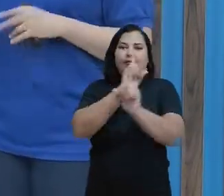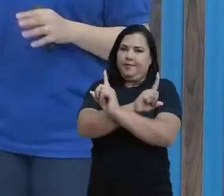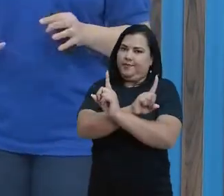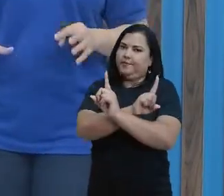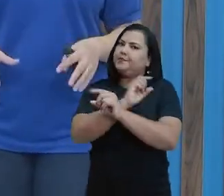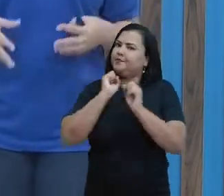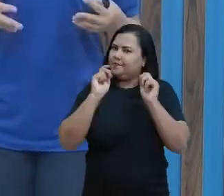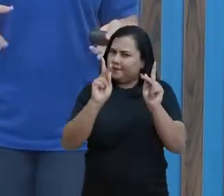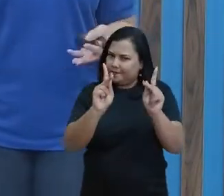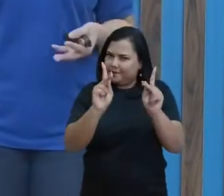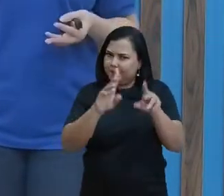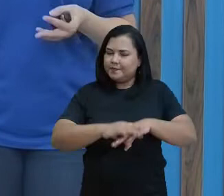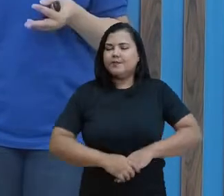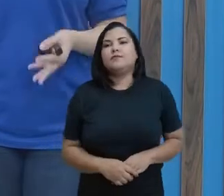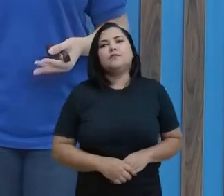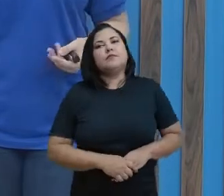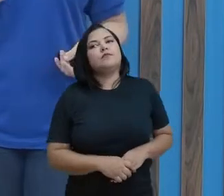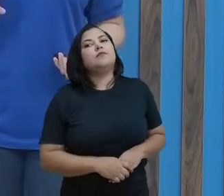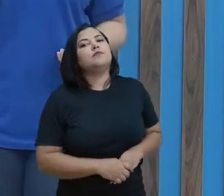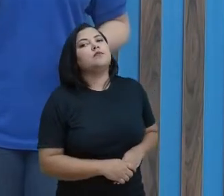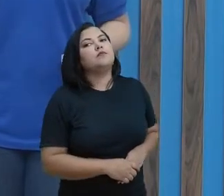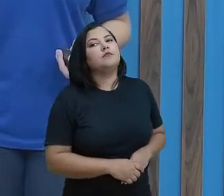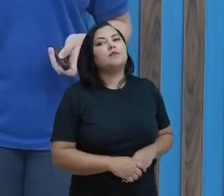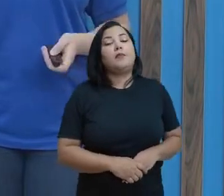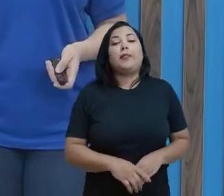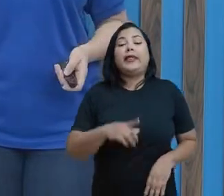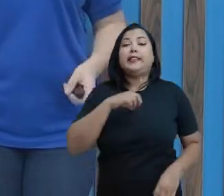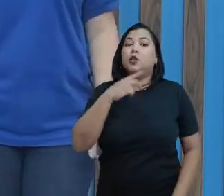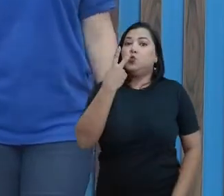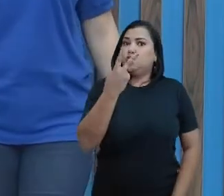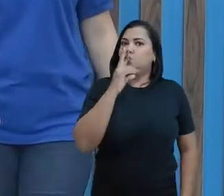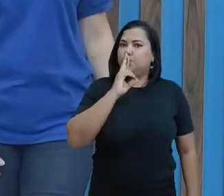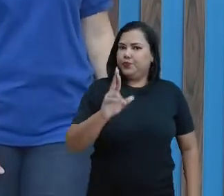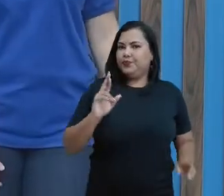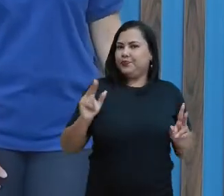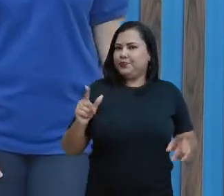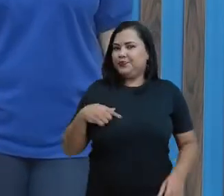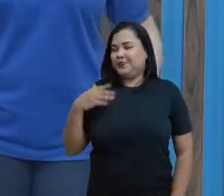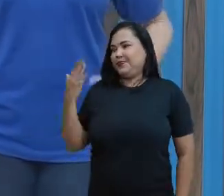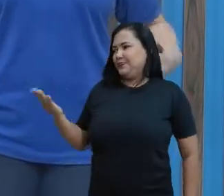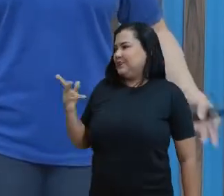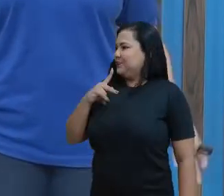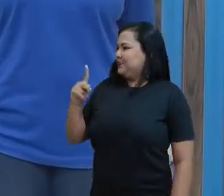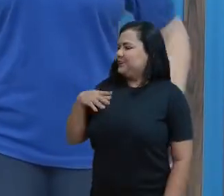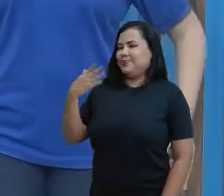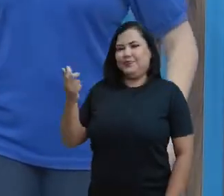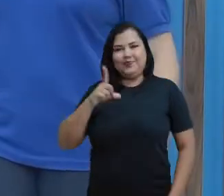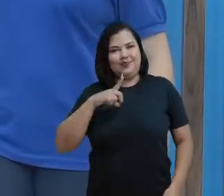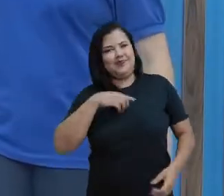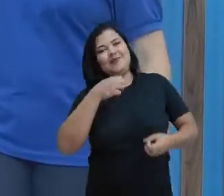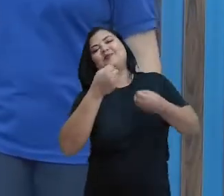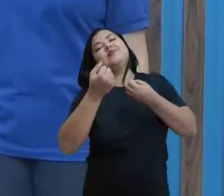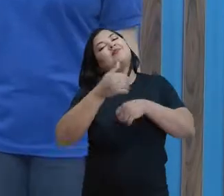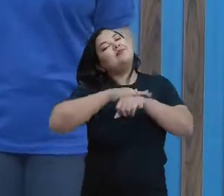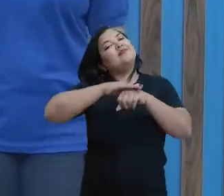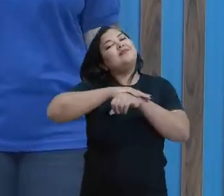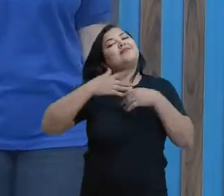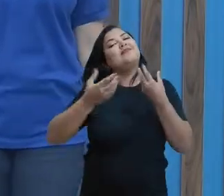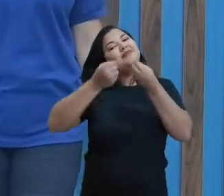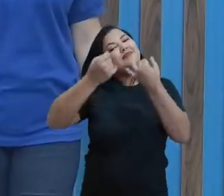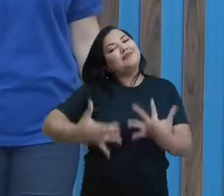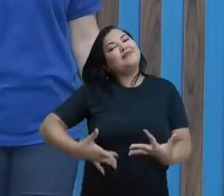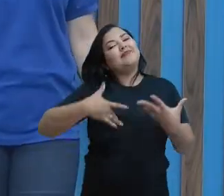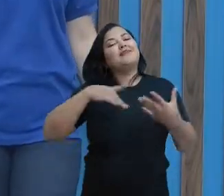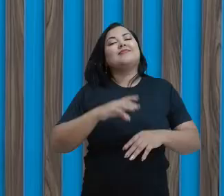inversas, beleza? Achando aqui, nesse caso, duas respostas para ele. E aí, professor Revo, se eu tenho algum comentário a fazer até esse primeiro momento da